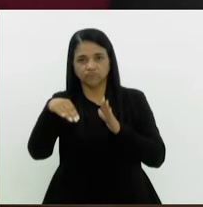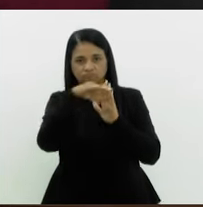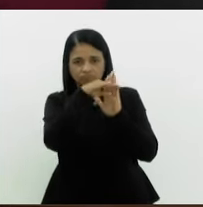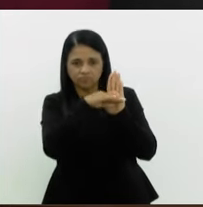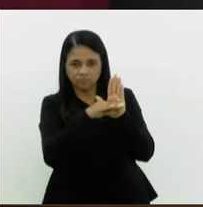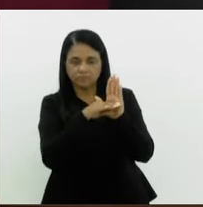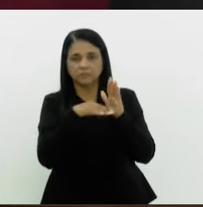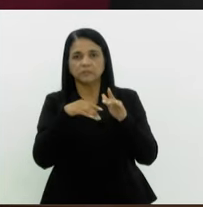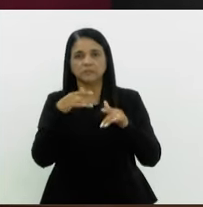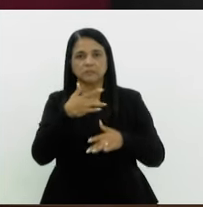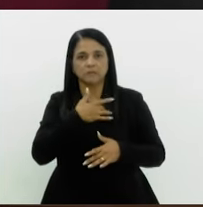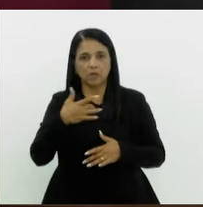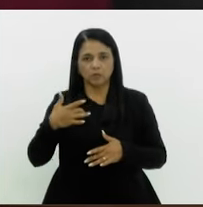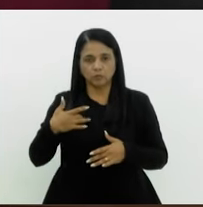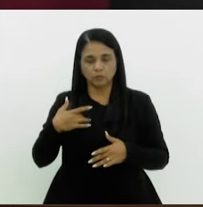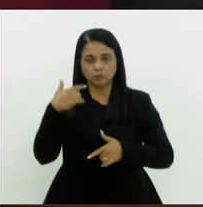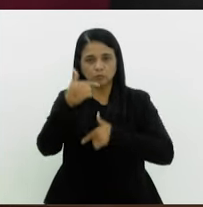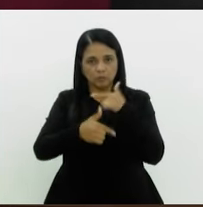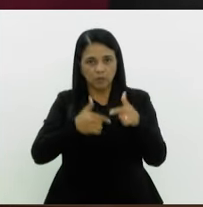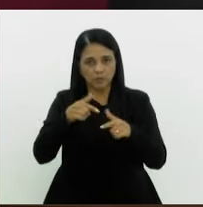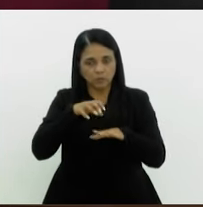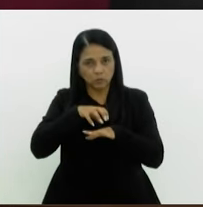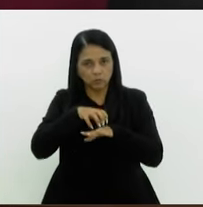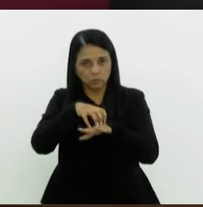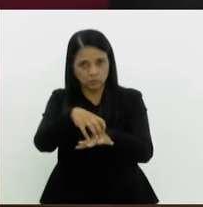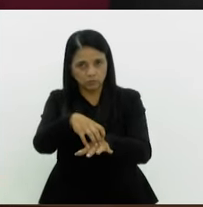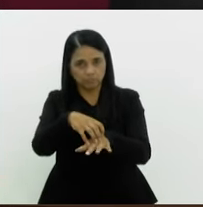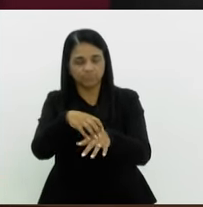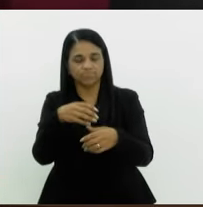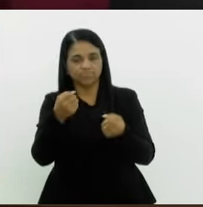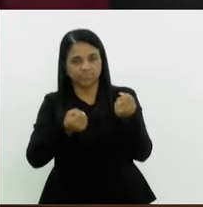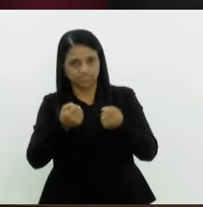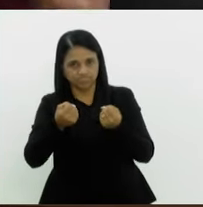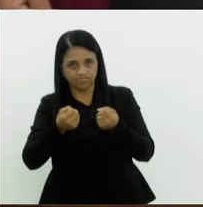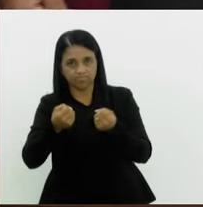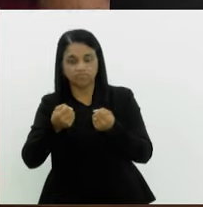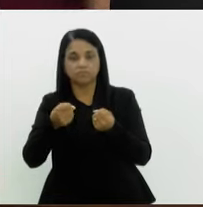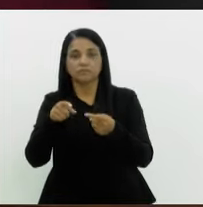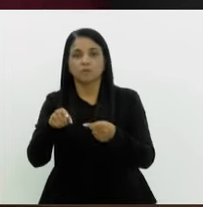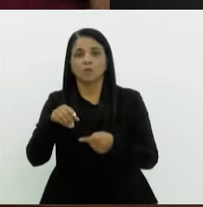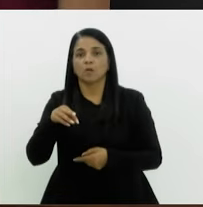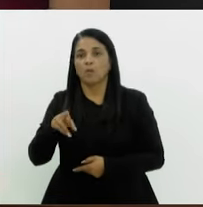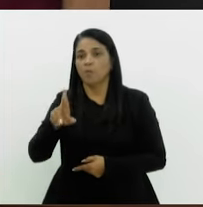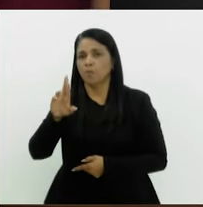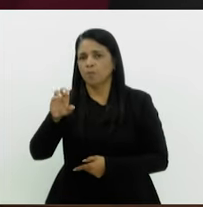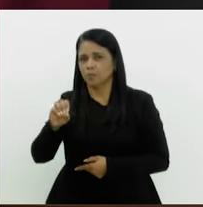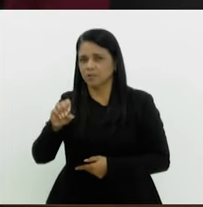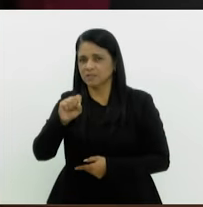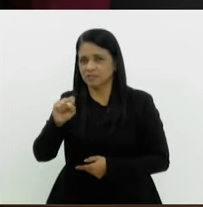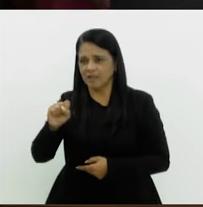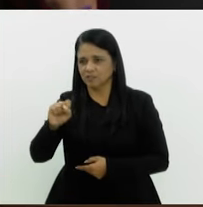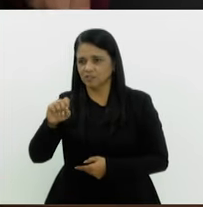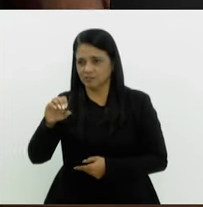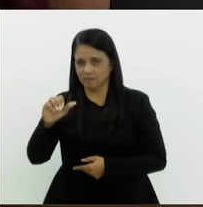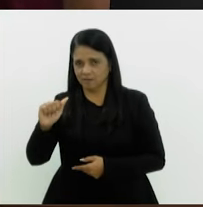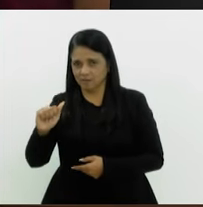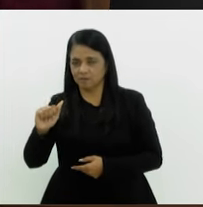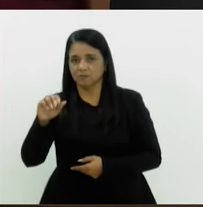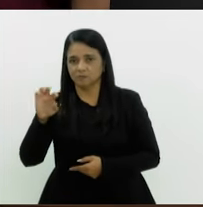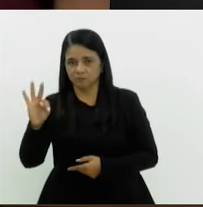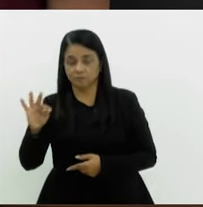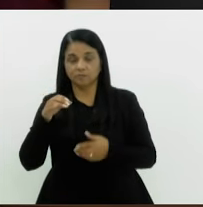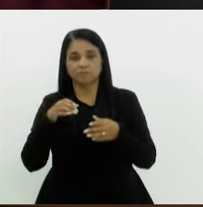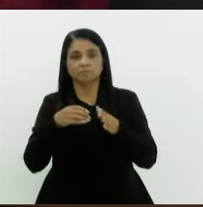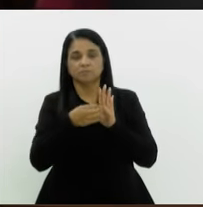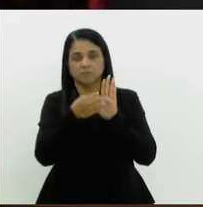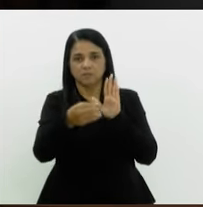do Trabalhador do Trânsito no Estado do Rio de Janeiro, PROSAT, na forma que menciona, pendendo de pareceres das comissões de